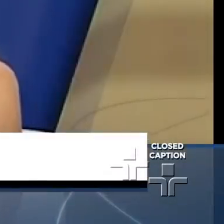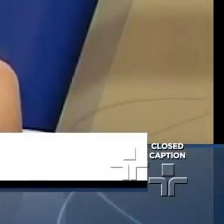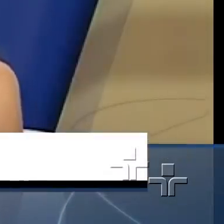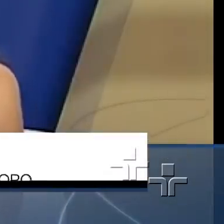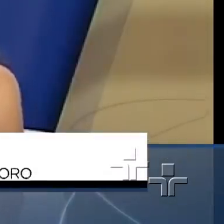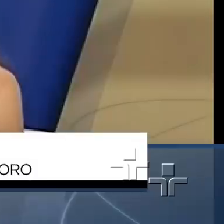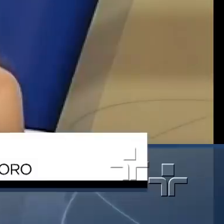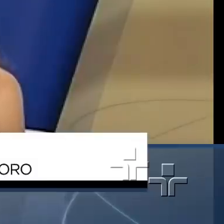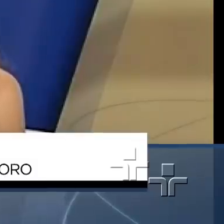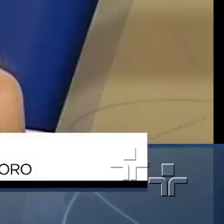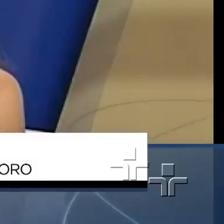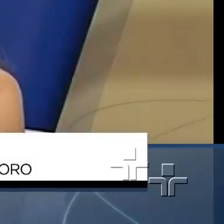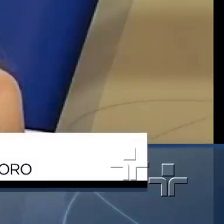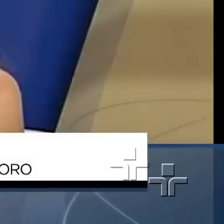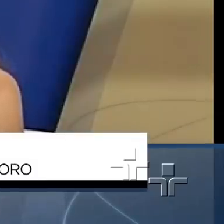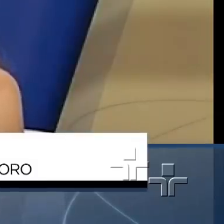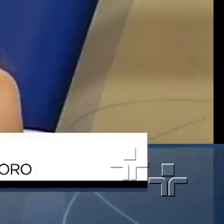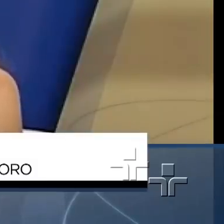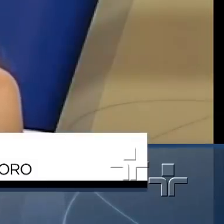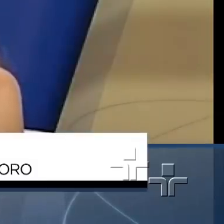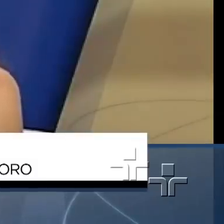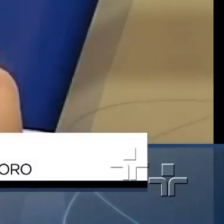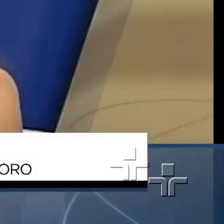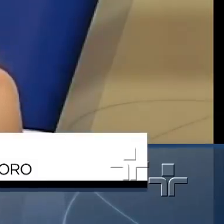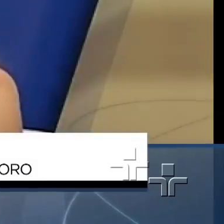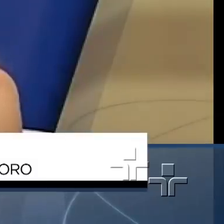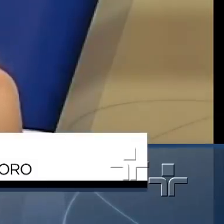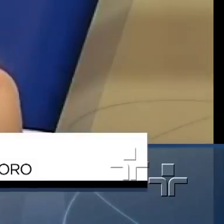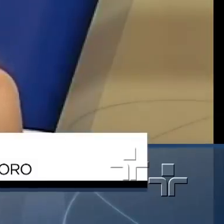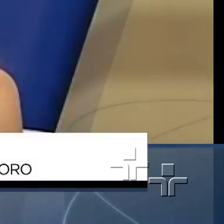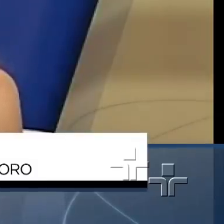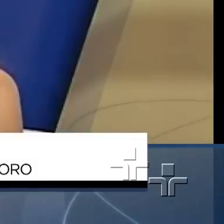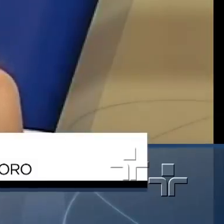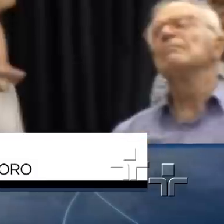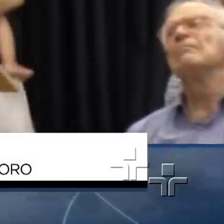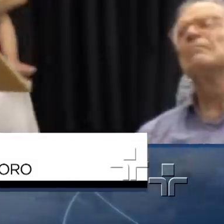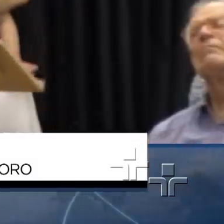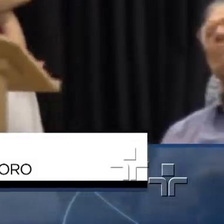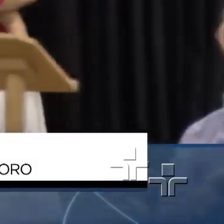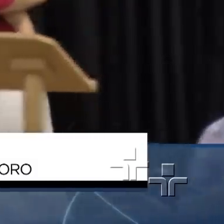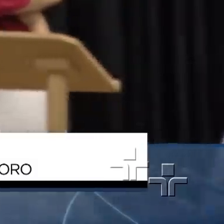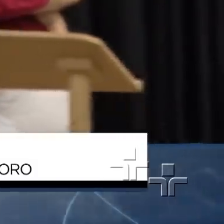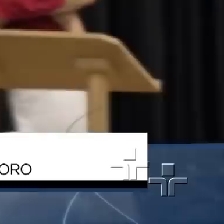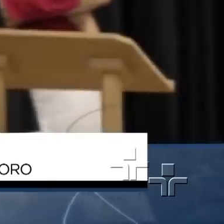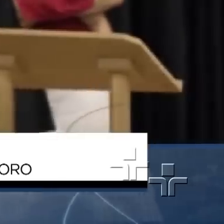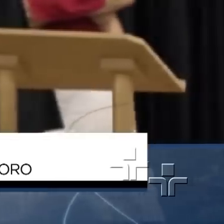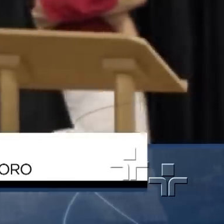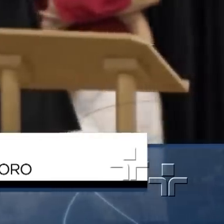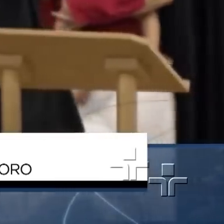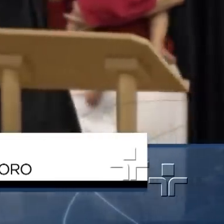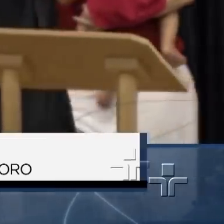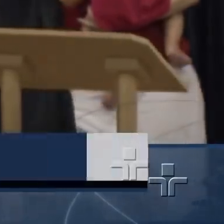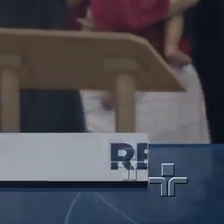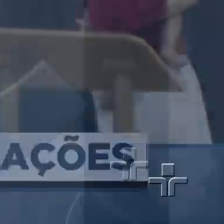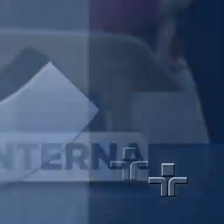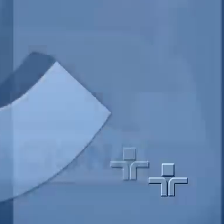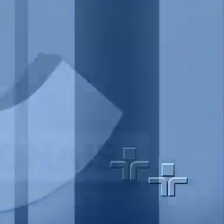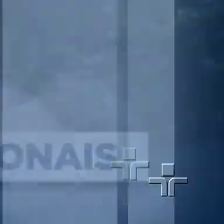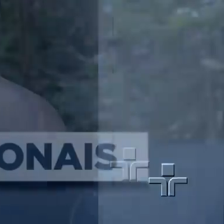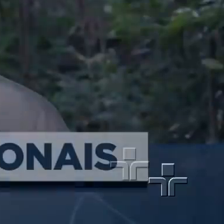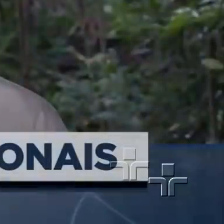Juíza Gabriela Hart assume o comando da Lava Jato temporariamente e vai interrogar Lula no dia